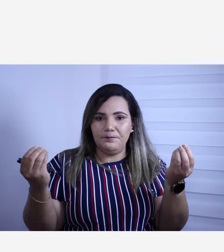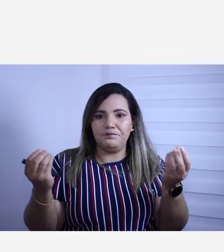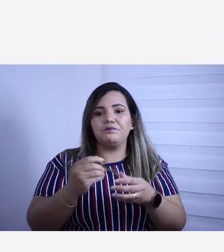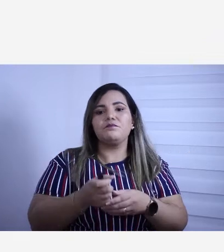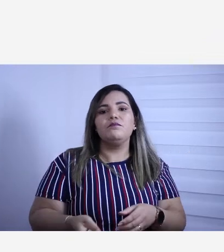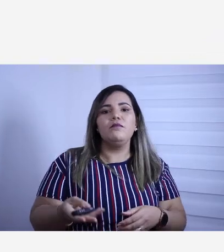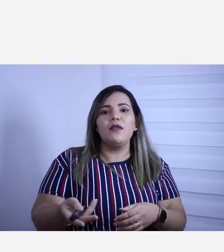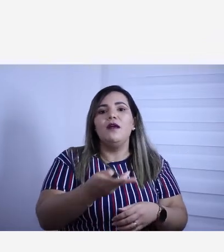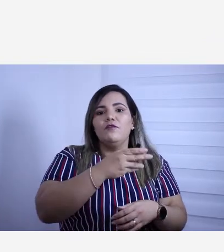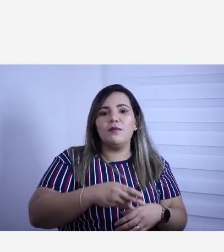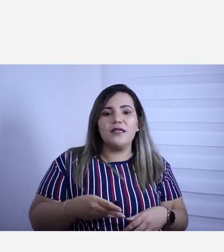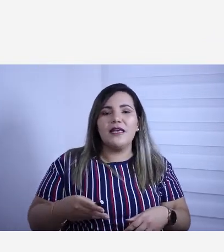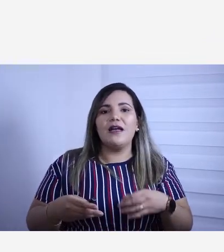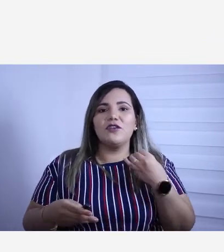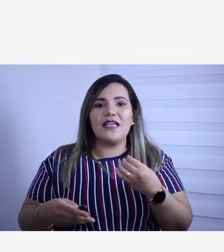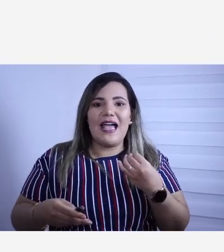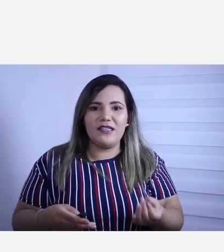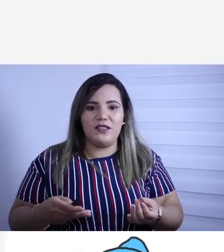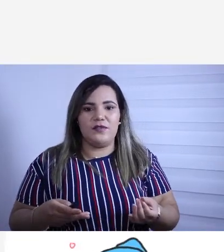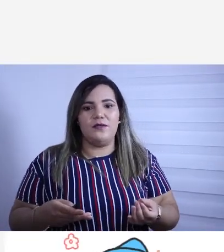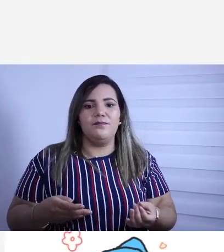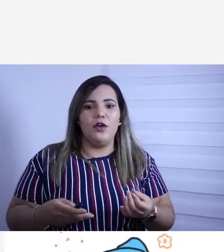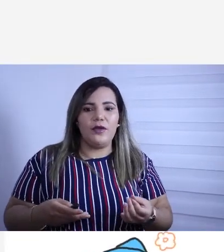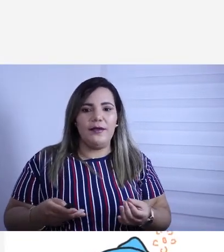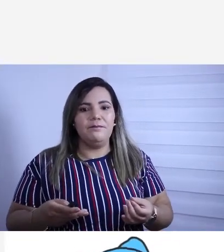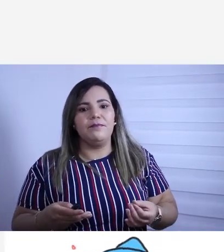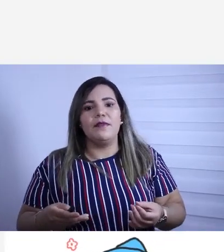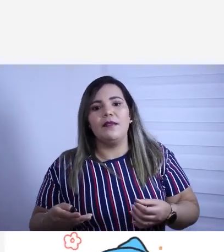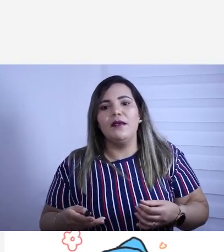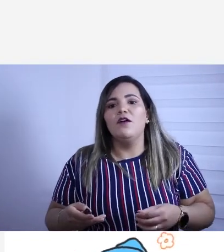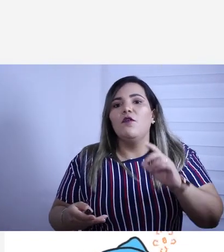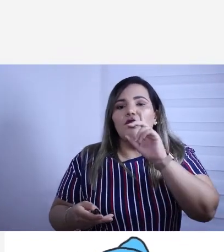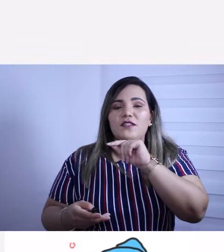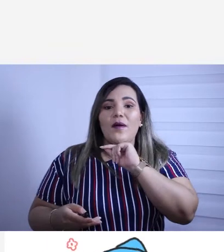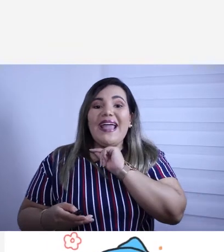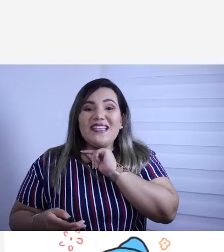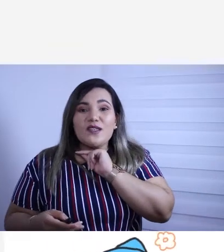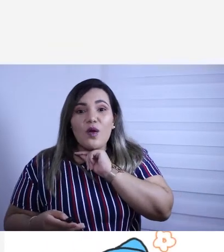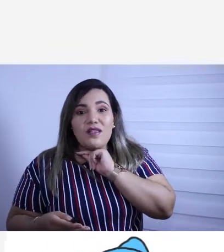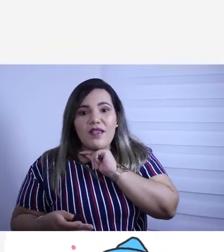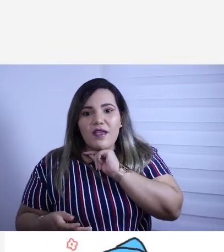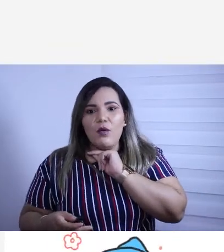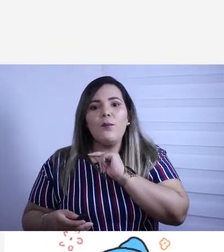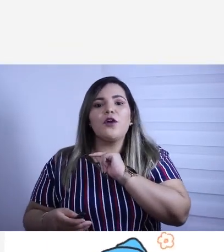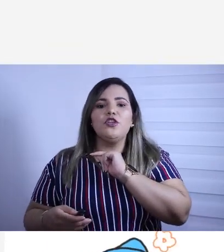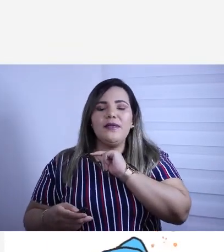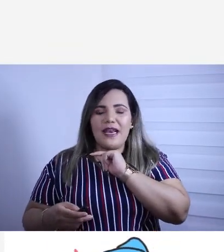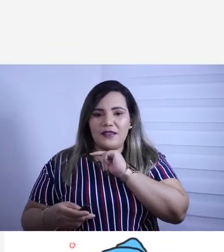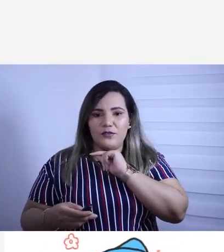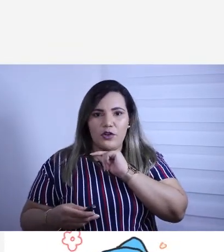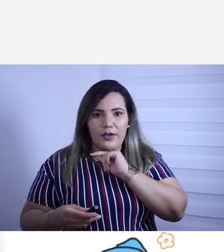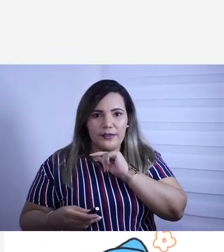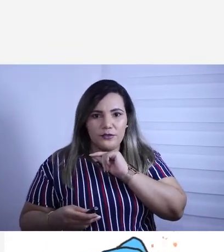o ok vamos aqui a nossa activity ok mozão escolher